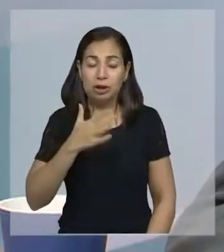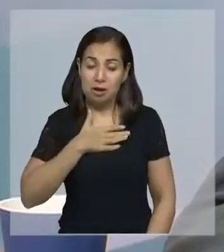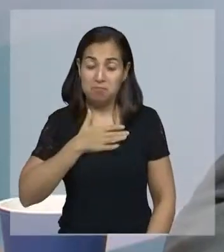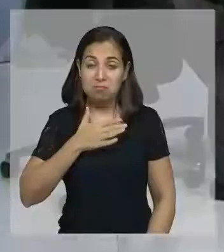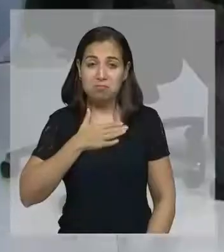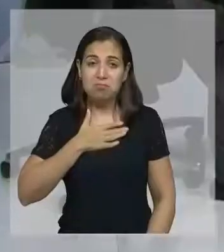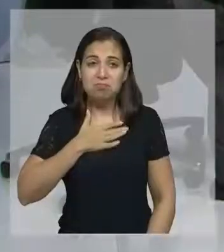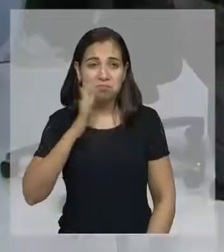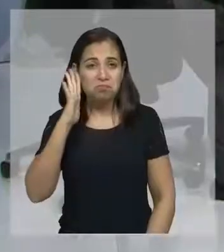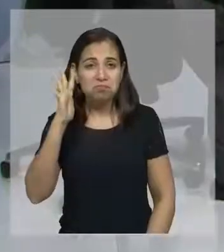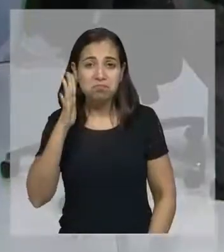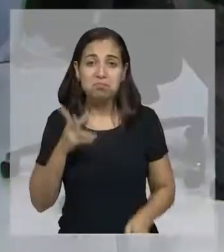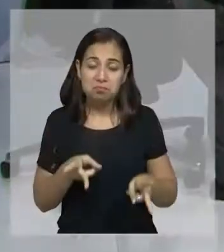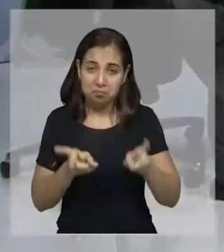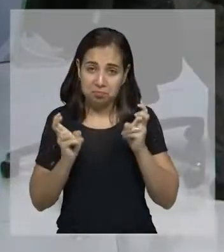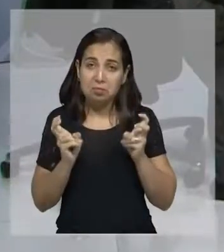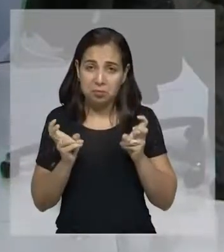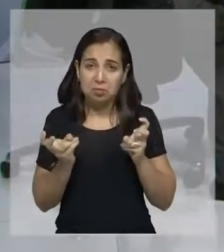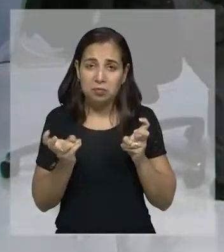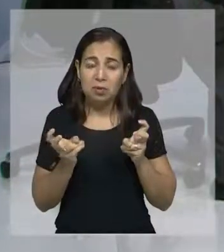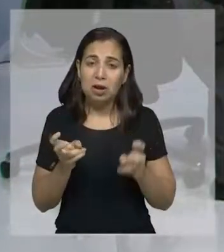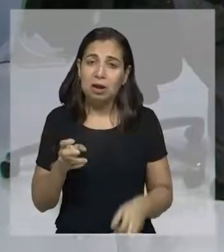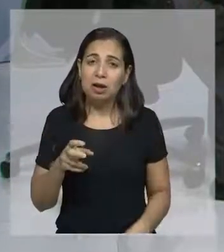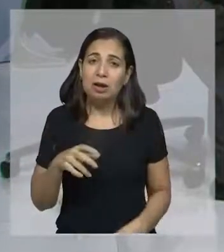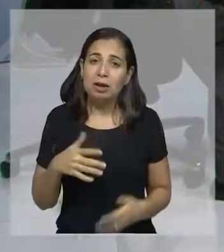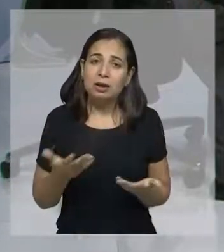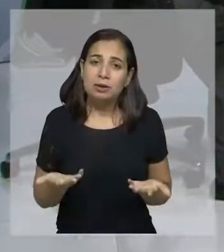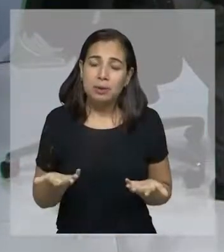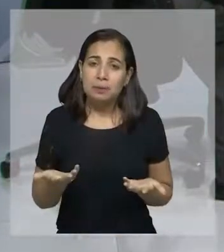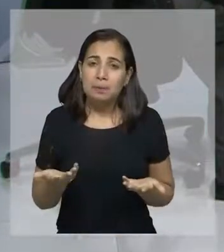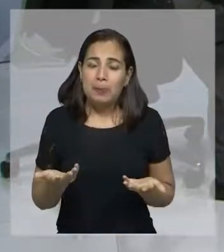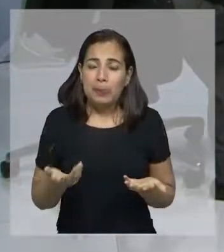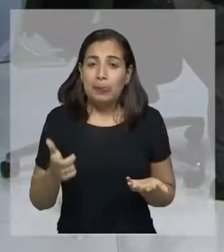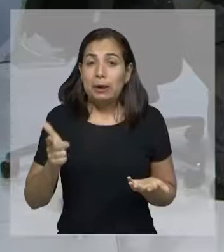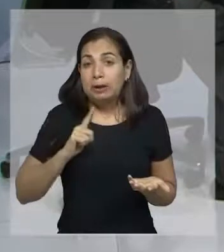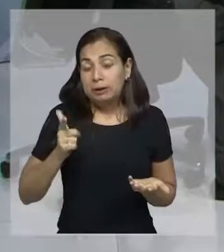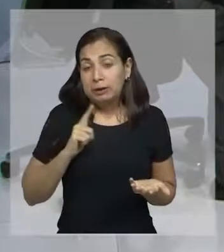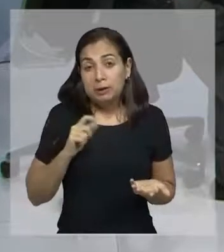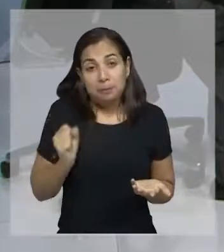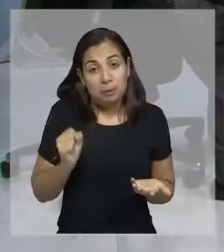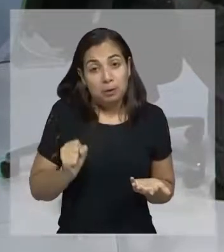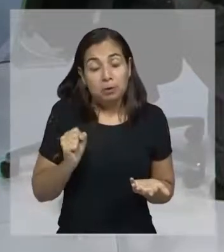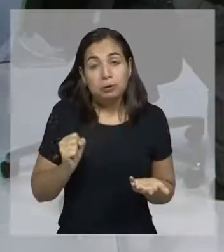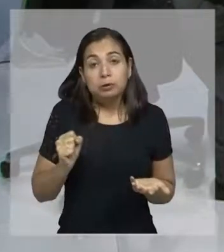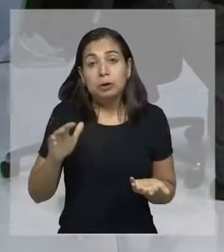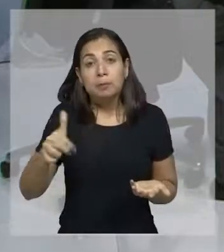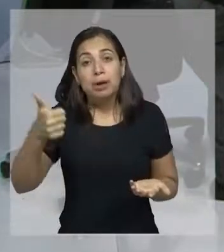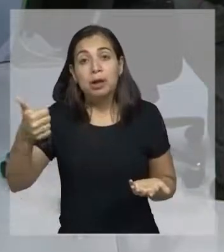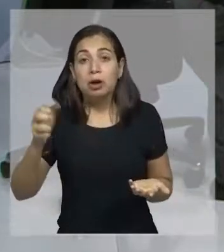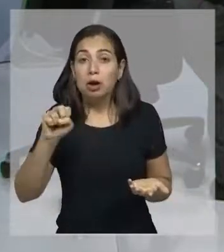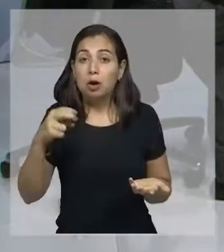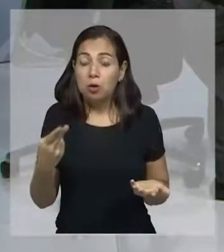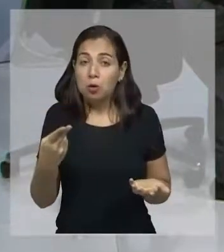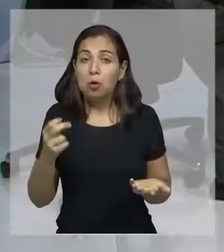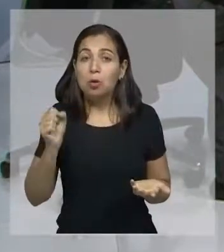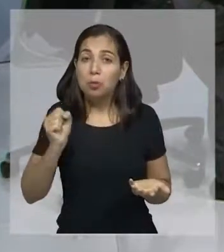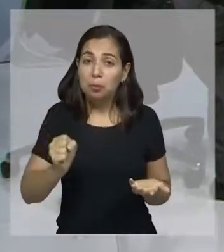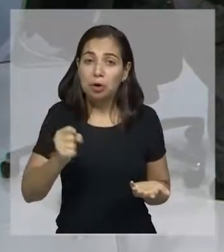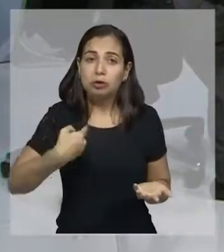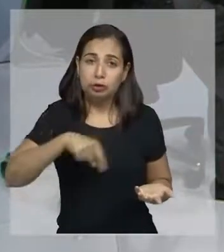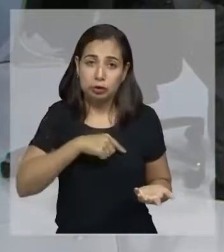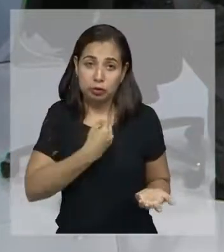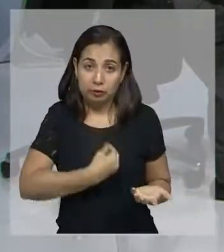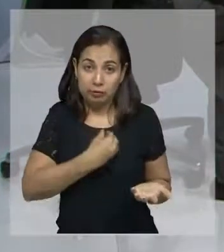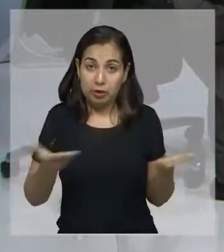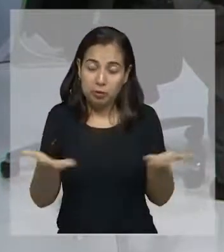Não um otimismo desvairado, né? Mas uma expectativa até de que o que a gente está vivendo, a tendência é piorar mesmo, né?